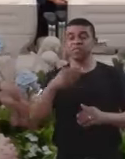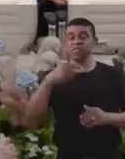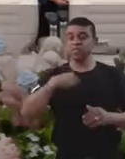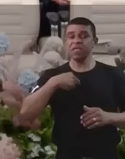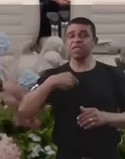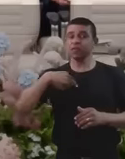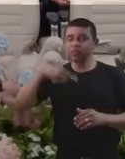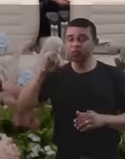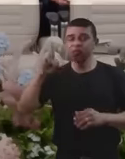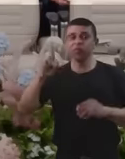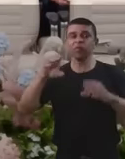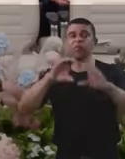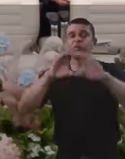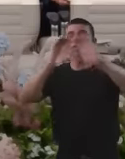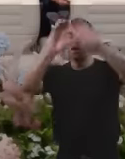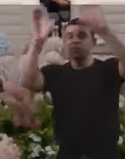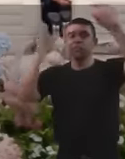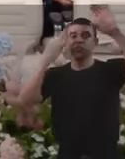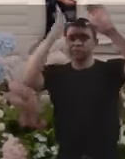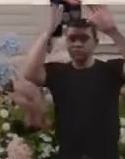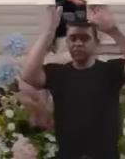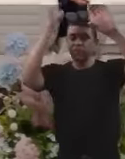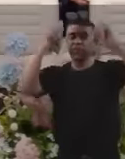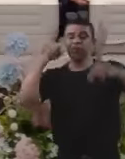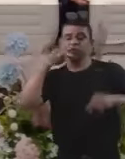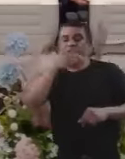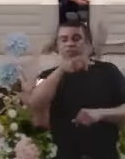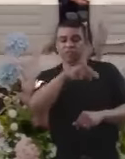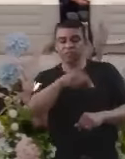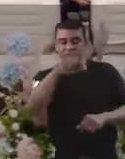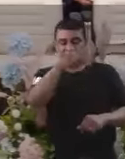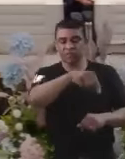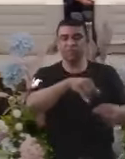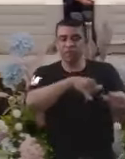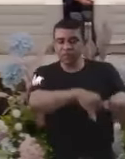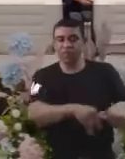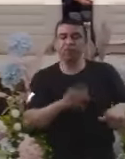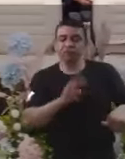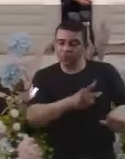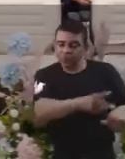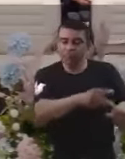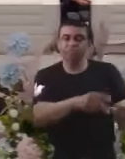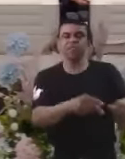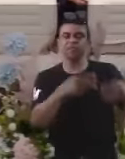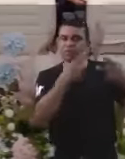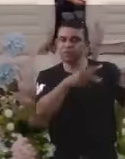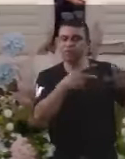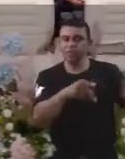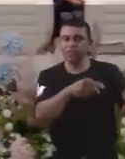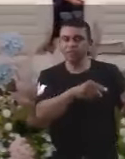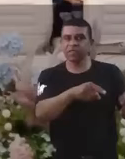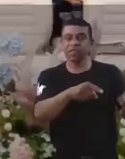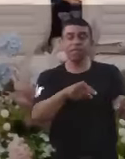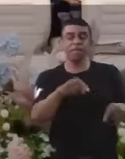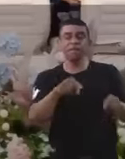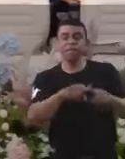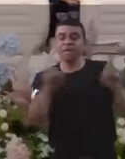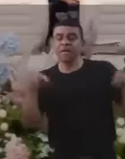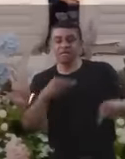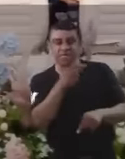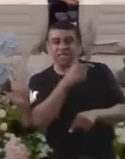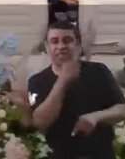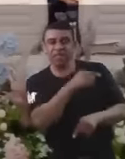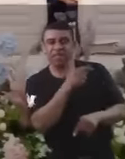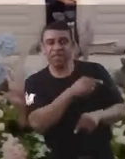terrenal, e essa mesma multidão que está querendo ouvir minha pregação, ao escutar a pregação de vocês, vão querer